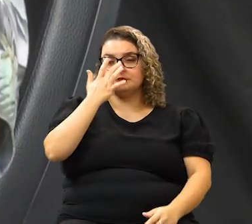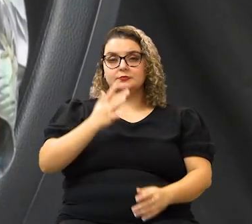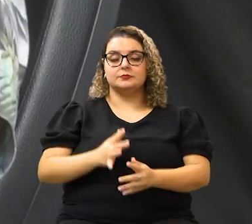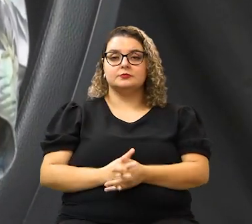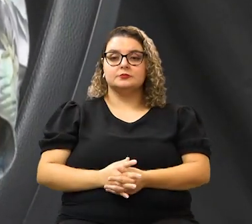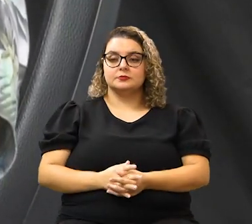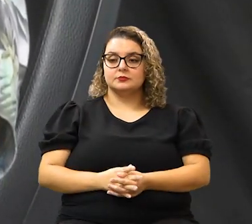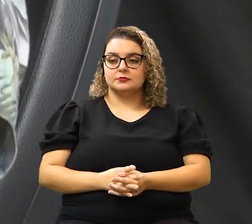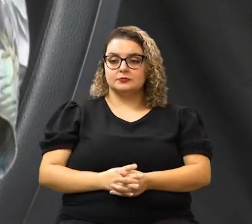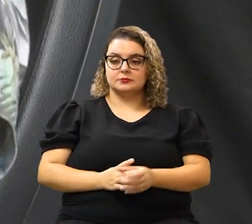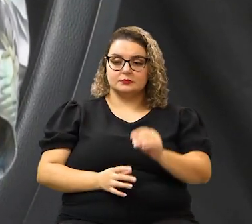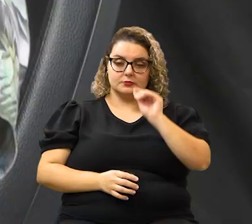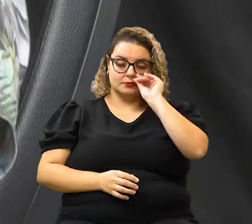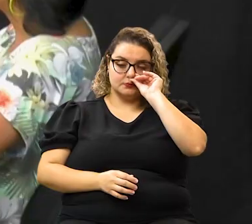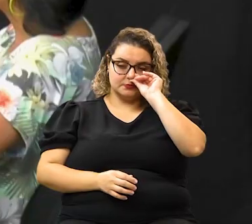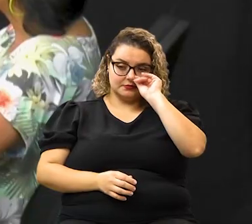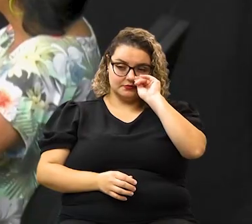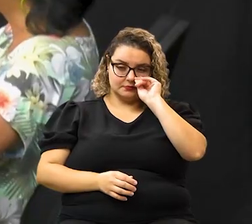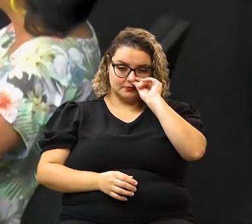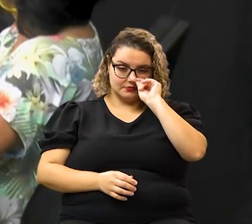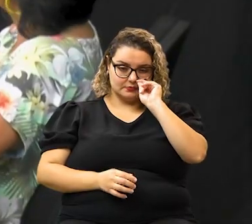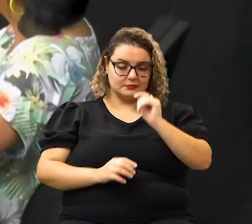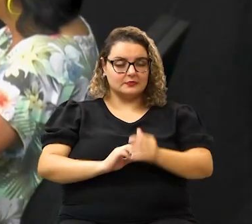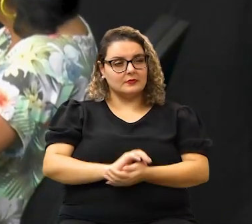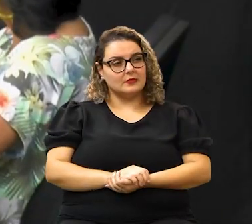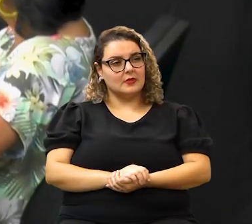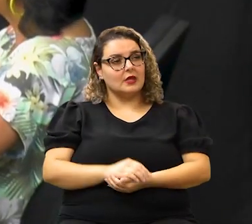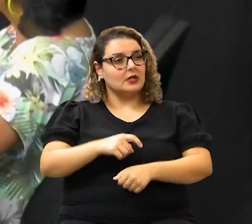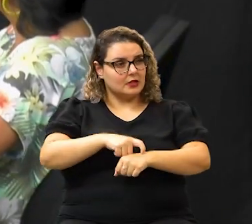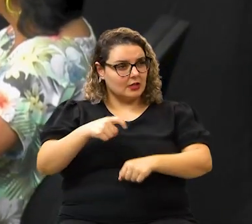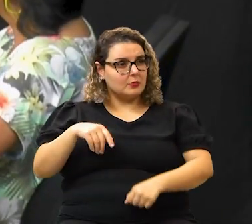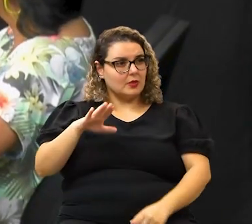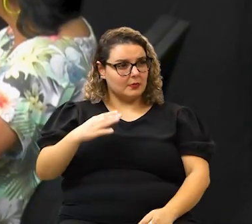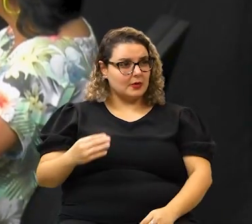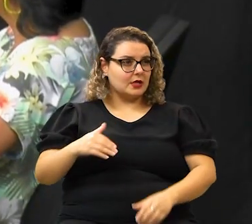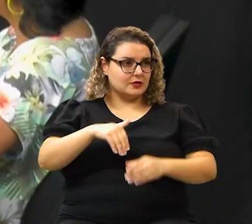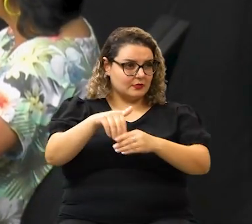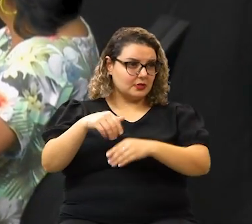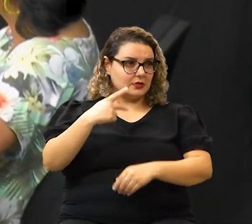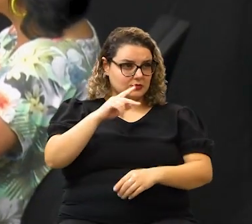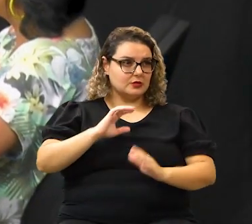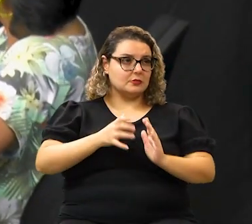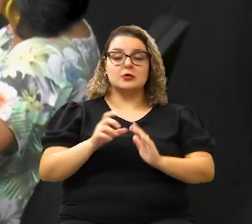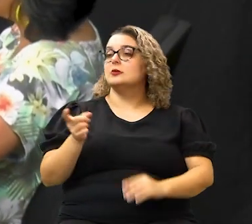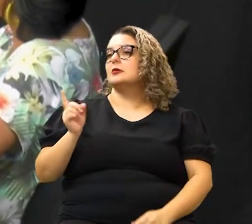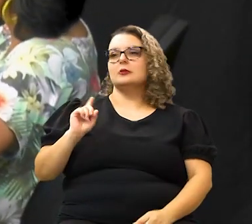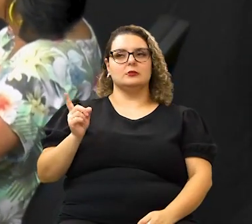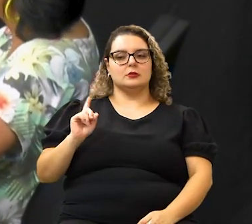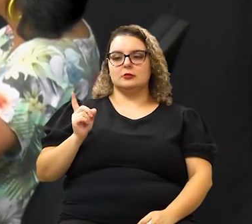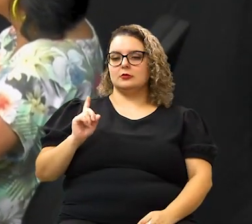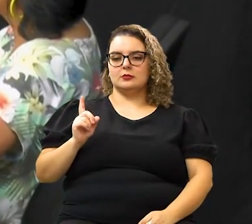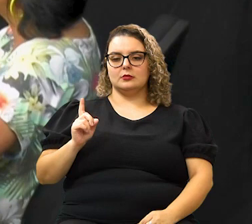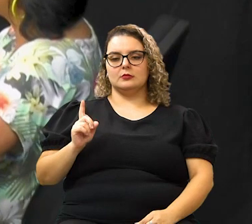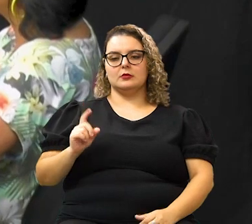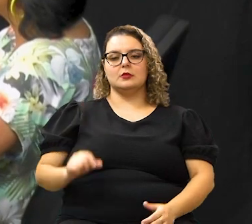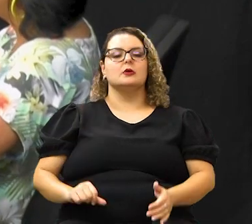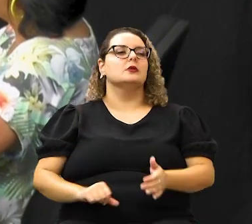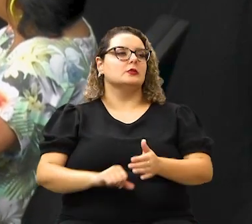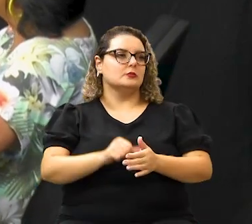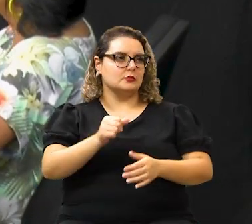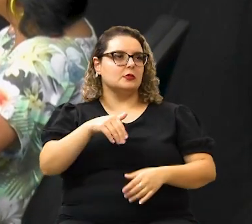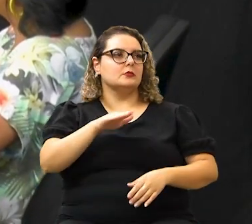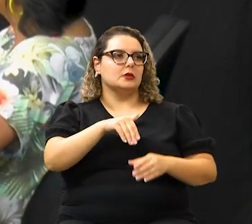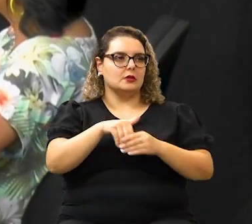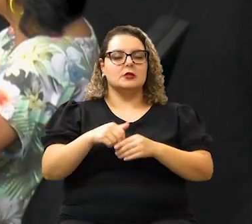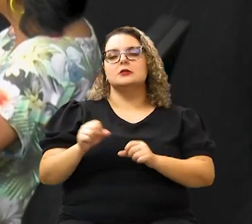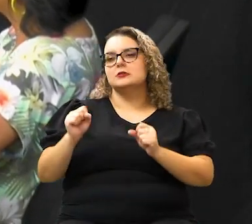Na época, você foi a mais votada do seu partido ou não? Não, tá. Não. Mas foi entre os primeiros mais votados. Estava entre os primeiros mais votados. Tá.